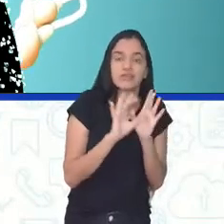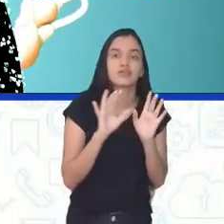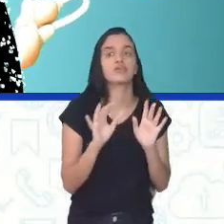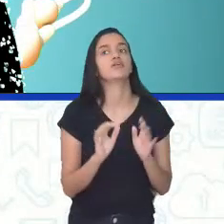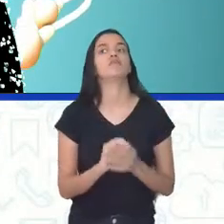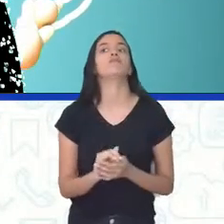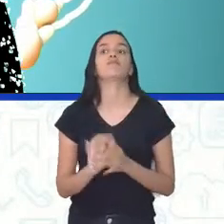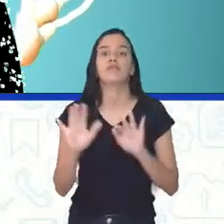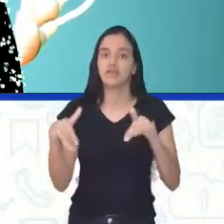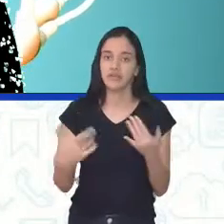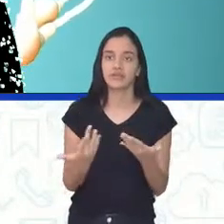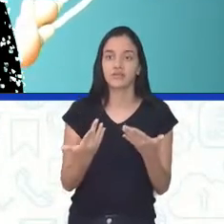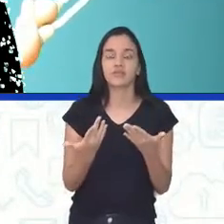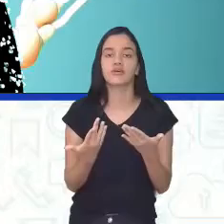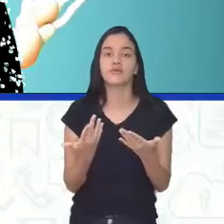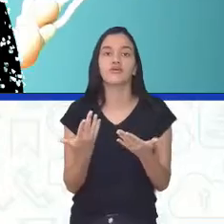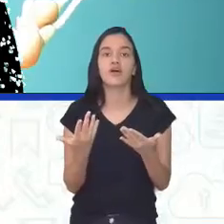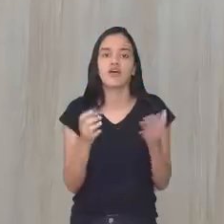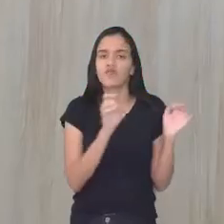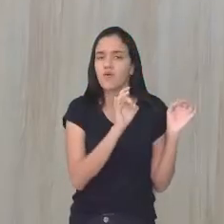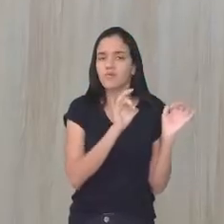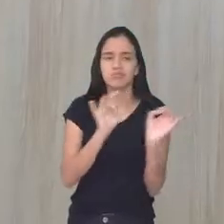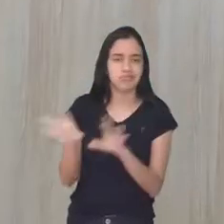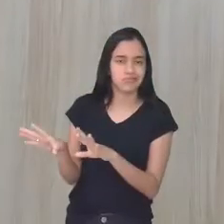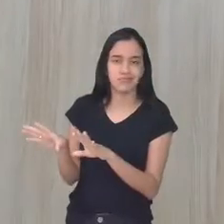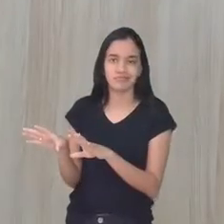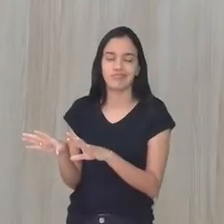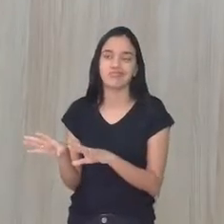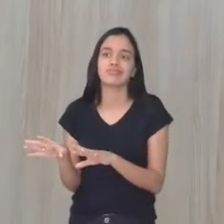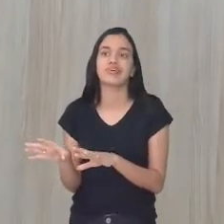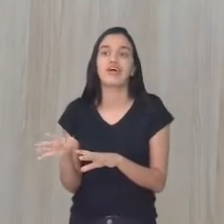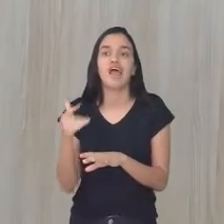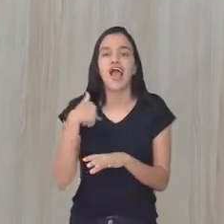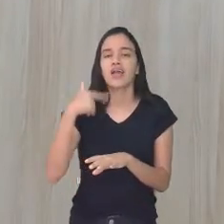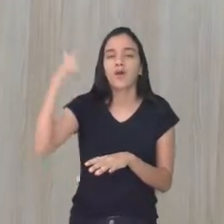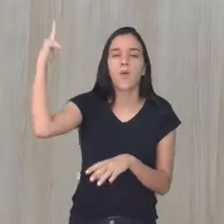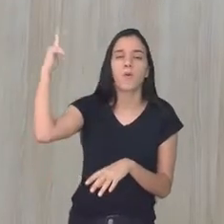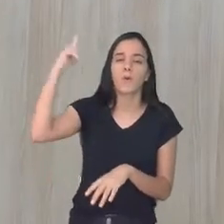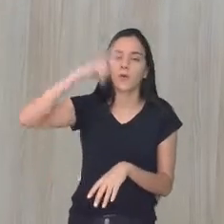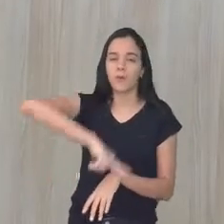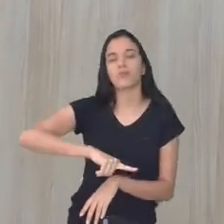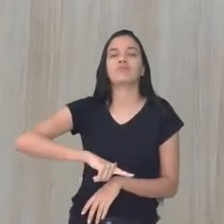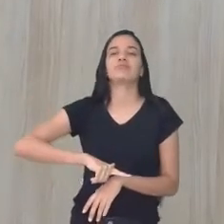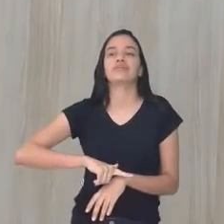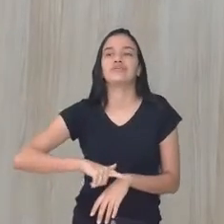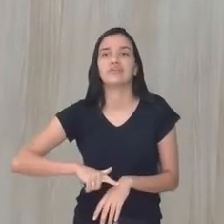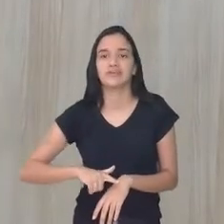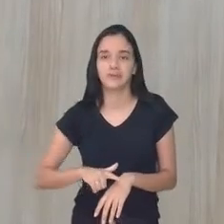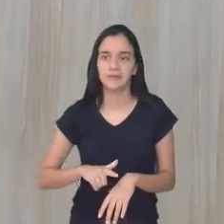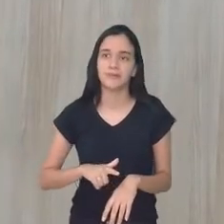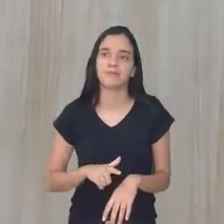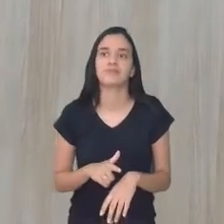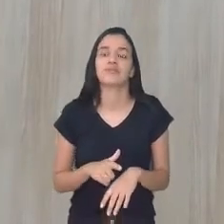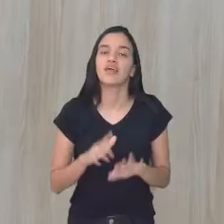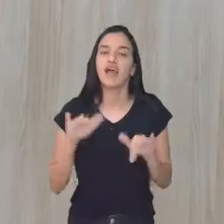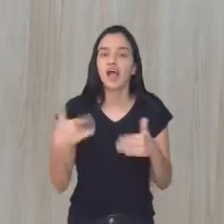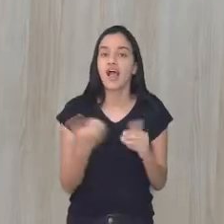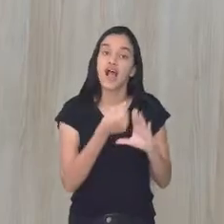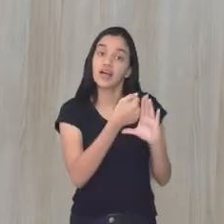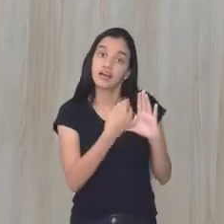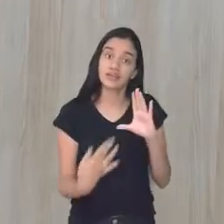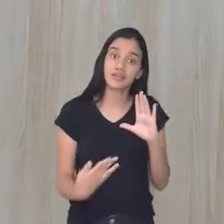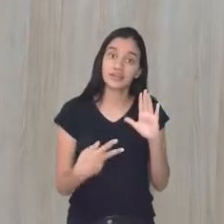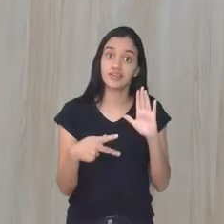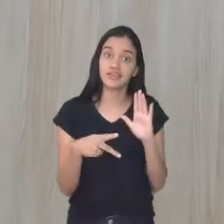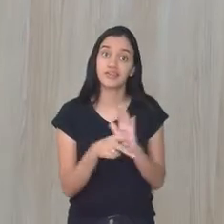outro entrar. E eles vão ser mandados embora. Aquele foi o campeão. É aquele que nos formou. É aquele que levou as